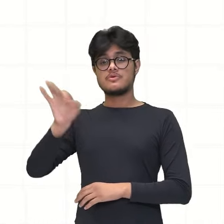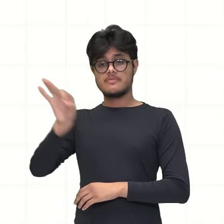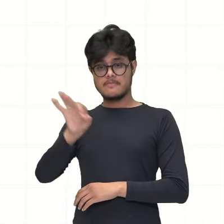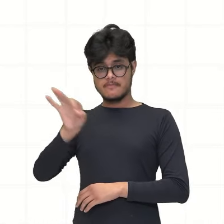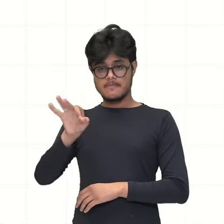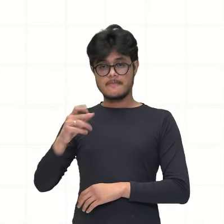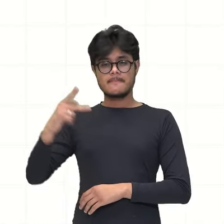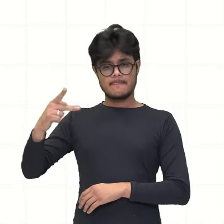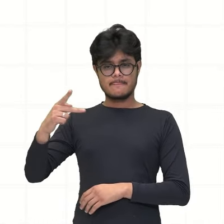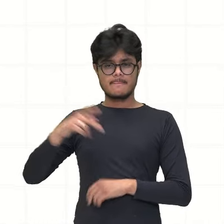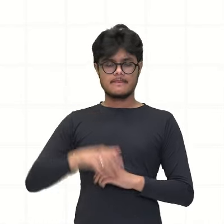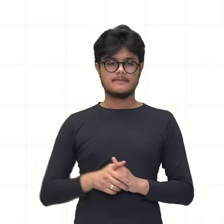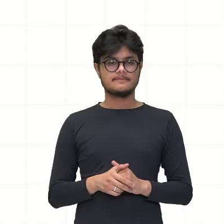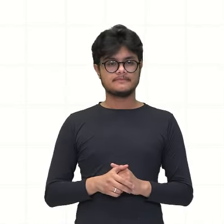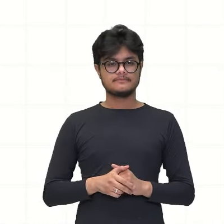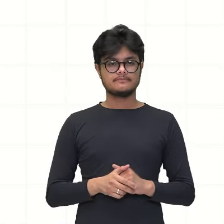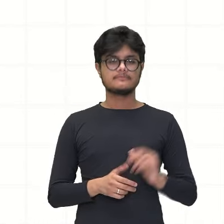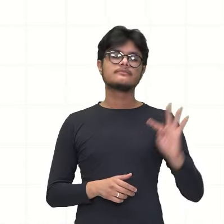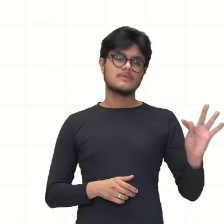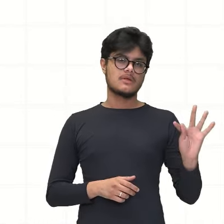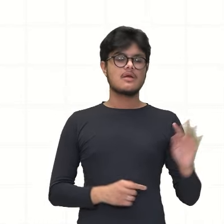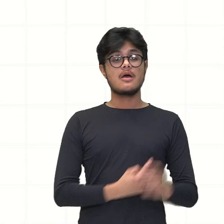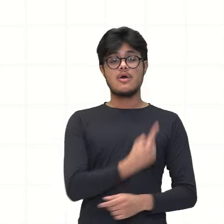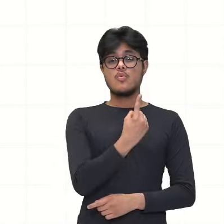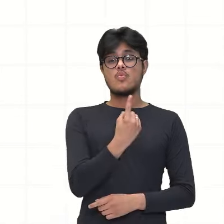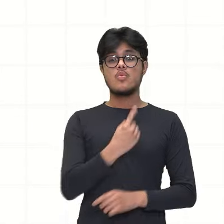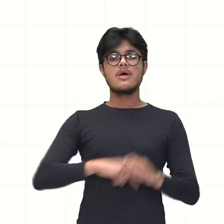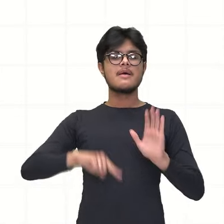vai ser isso aqui, ó, 1 menos